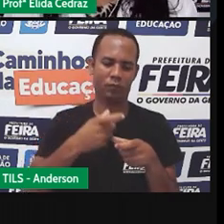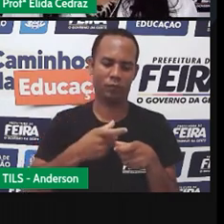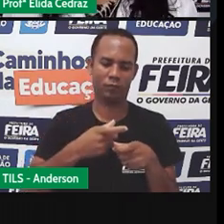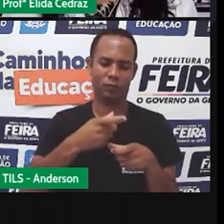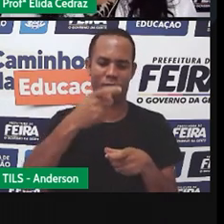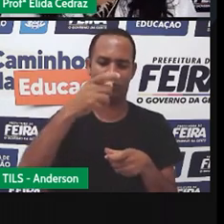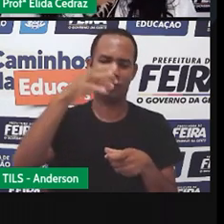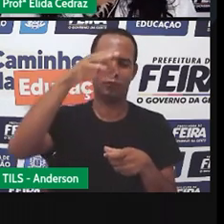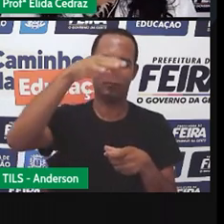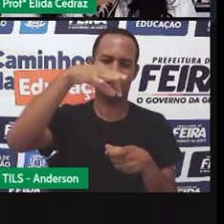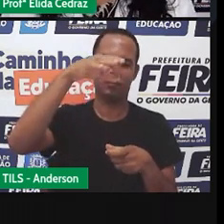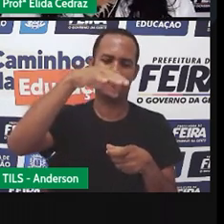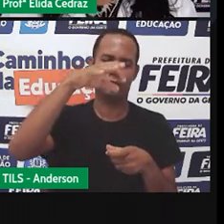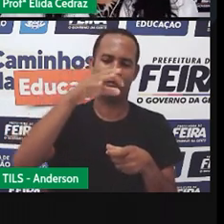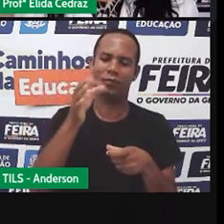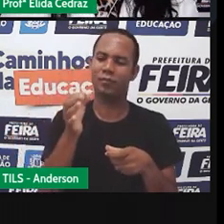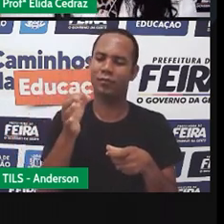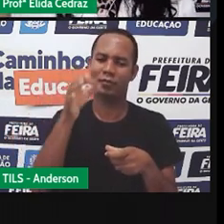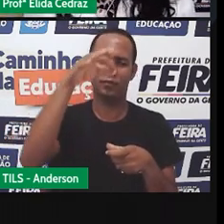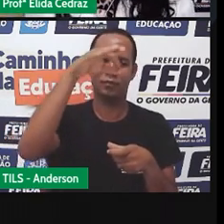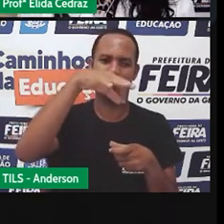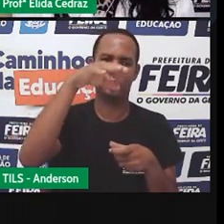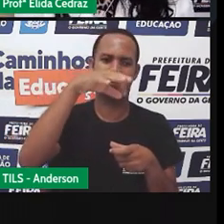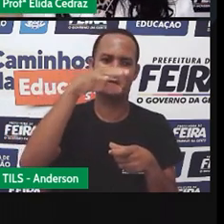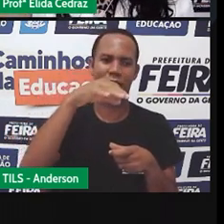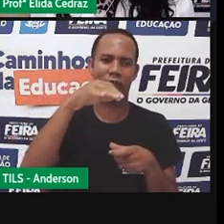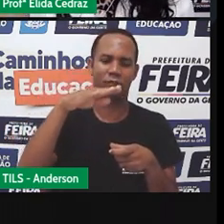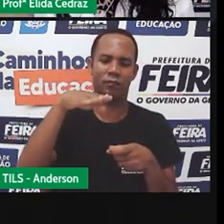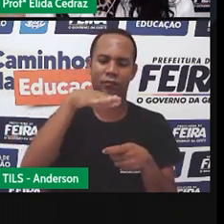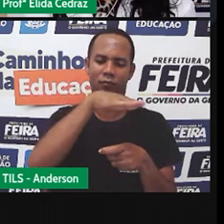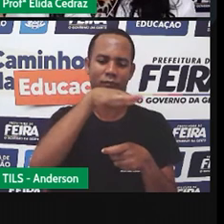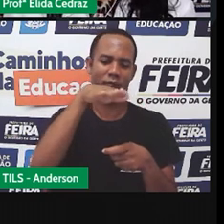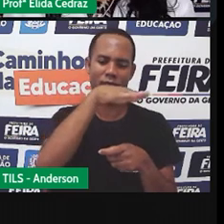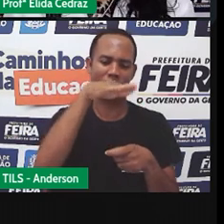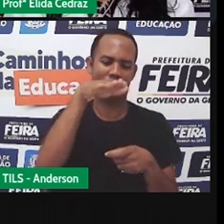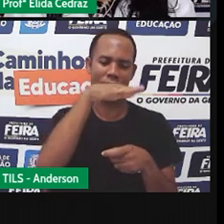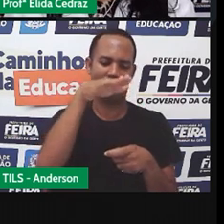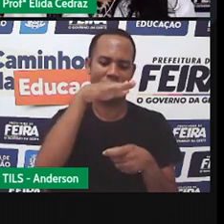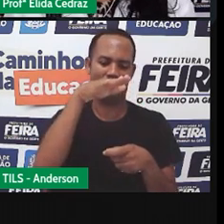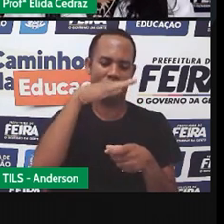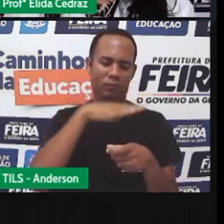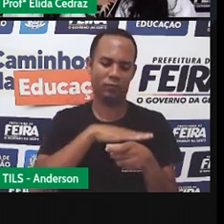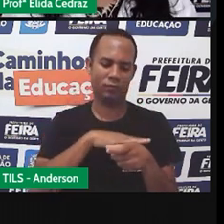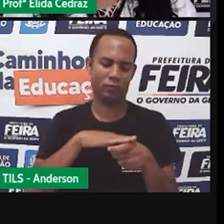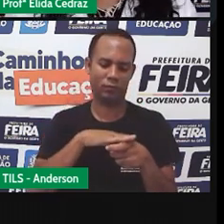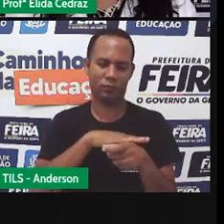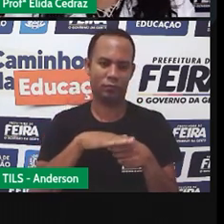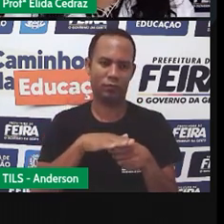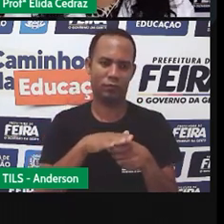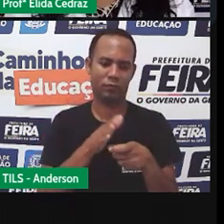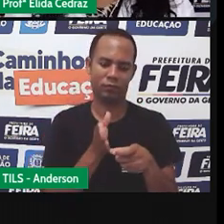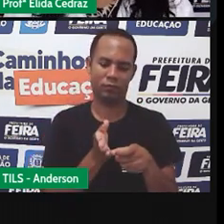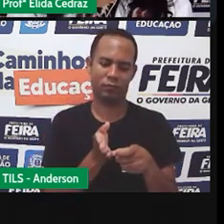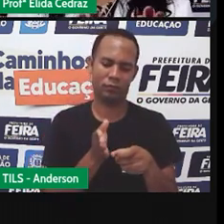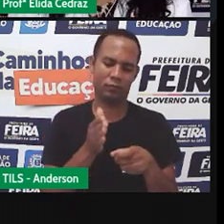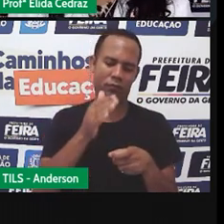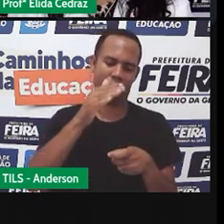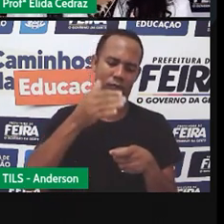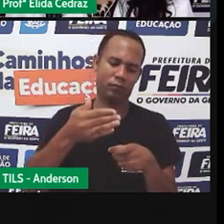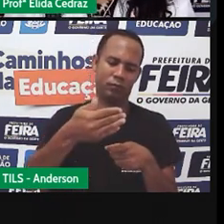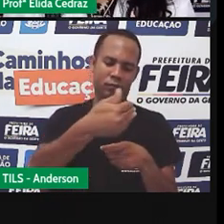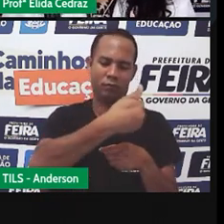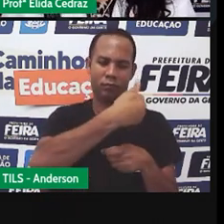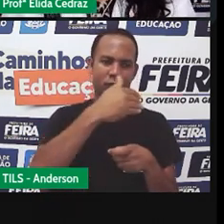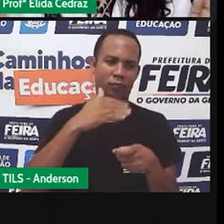geométricas. O círculo, onde fica a tampa e o fundo, e um retângulo, que